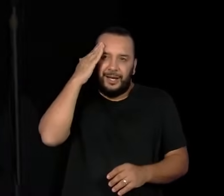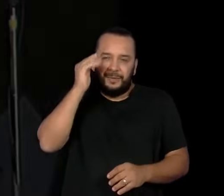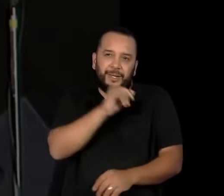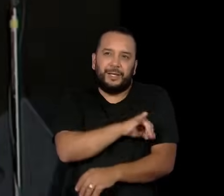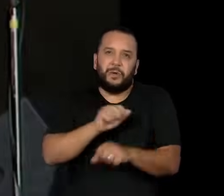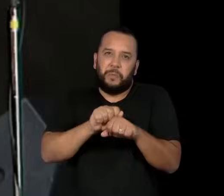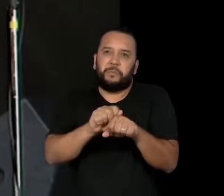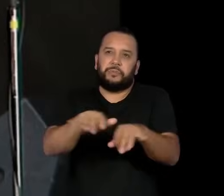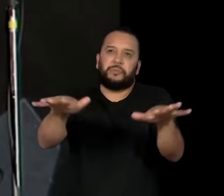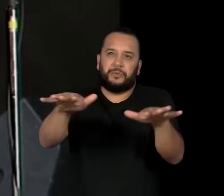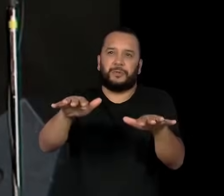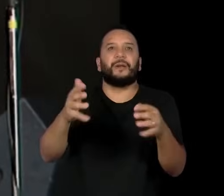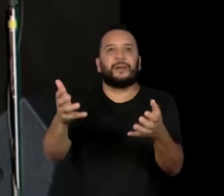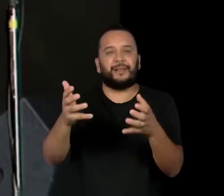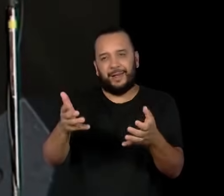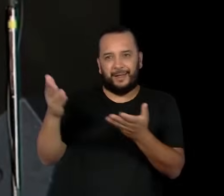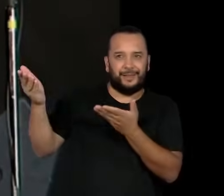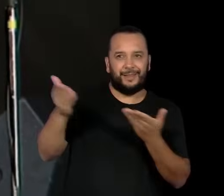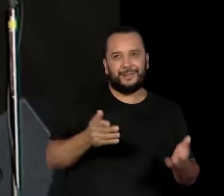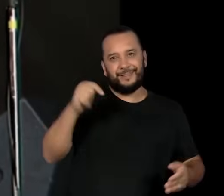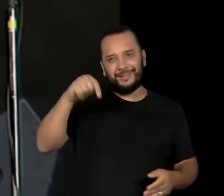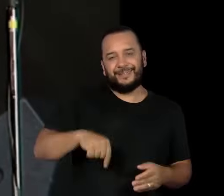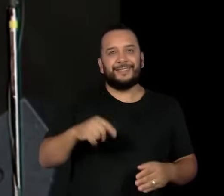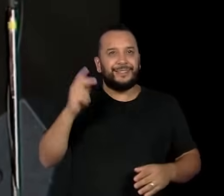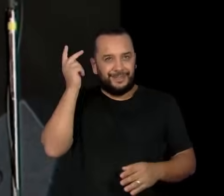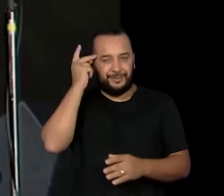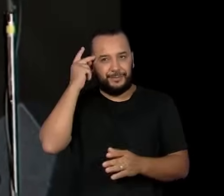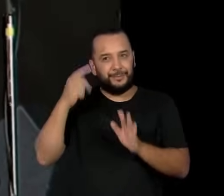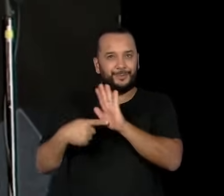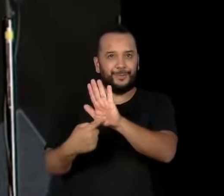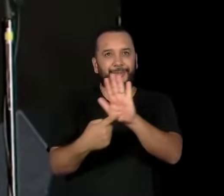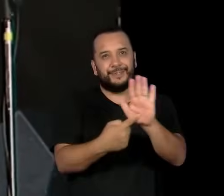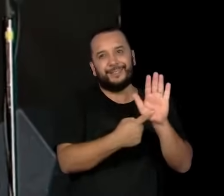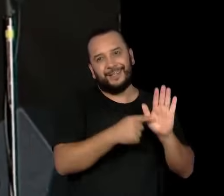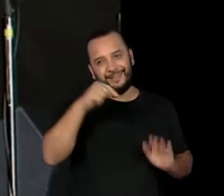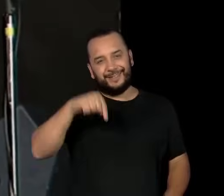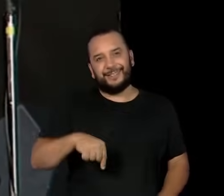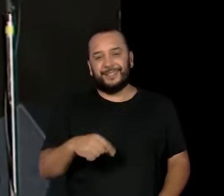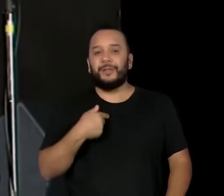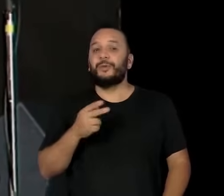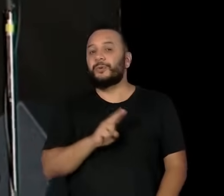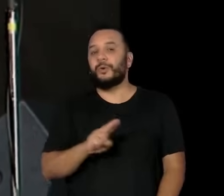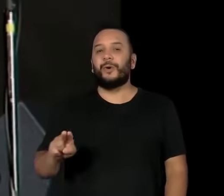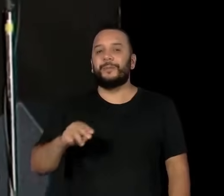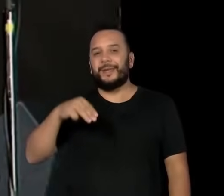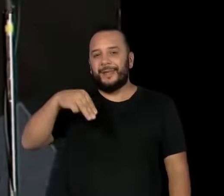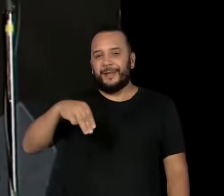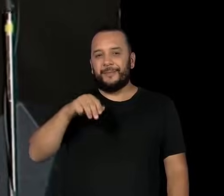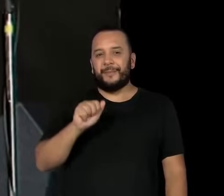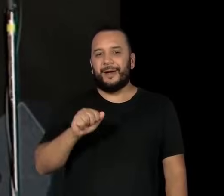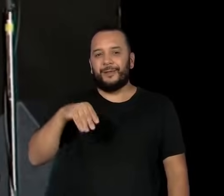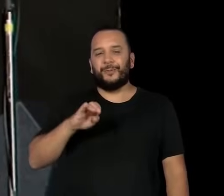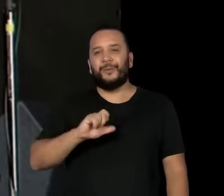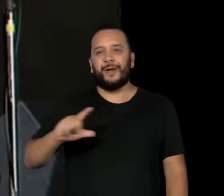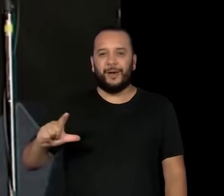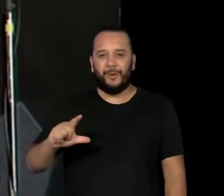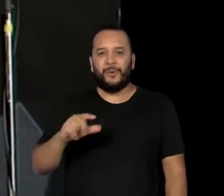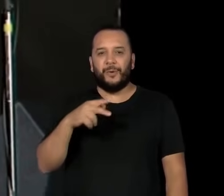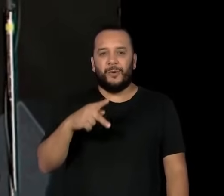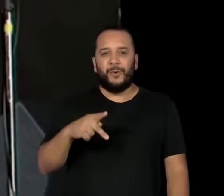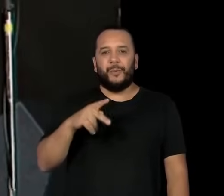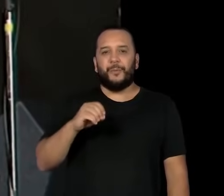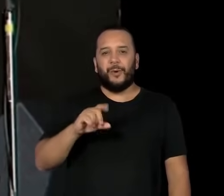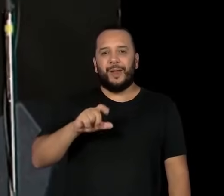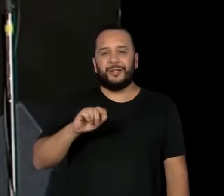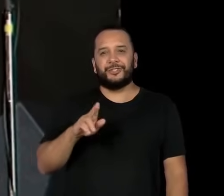fez questão de trazer essa turma toda para se apresentar por aqui. O nome dele? Manuel Poladiano. Não dá